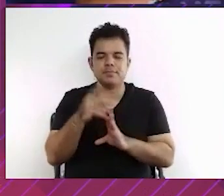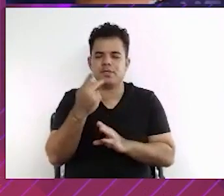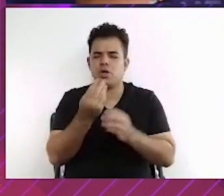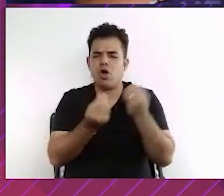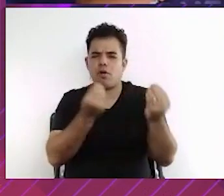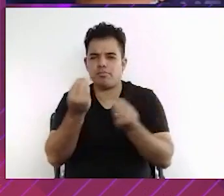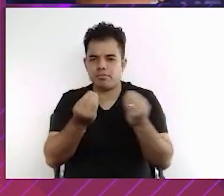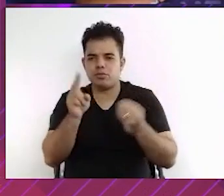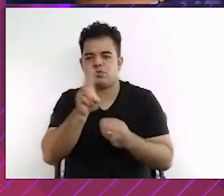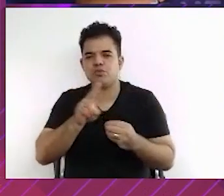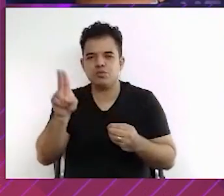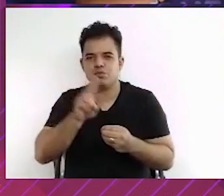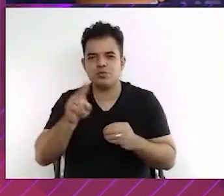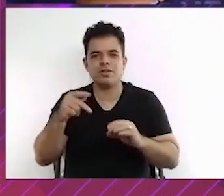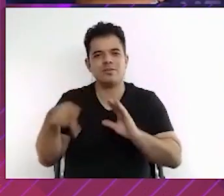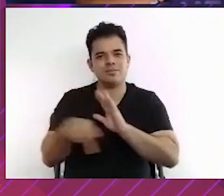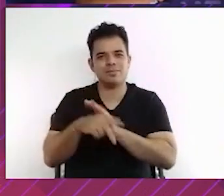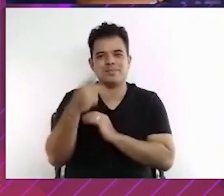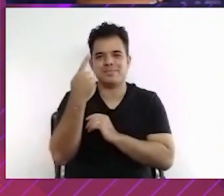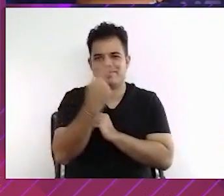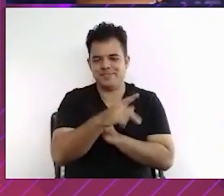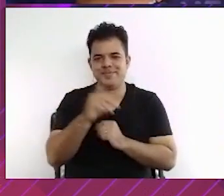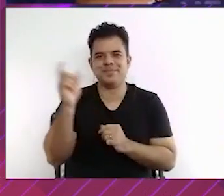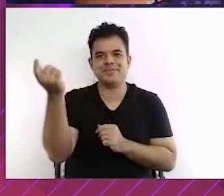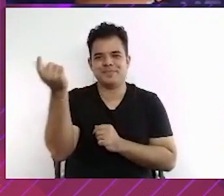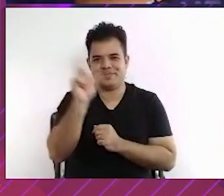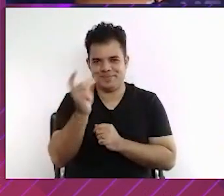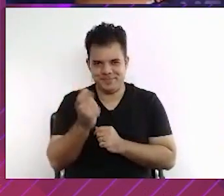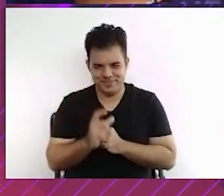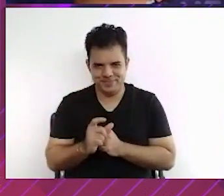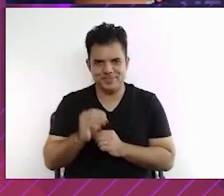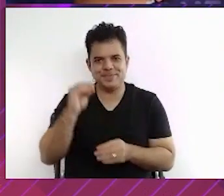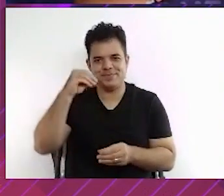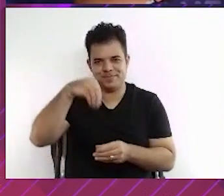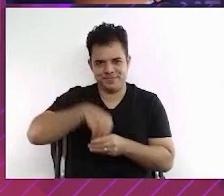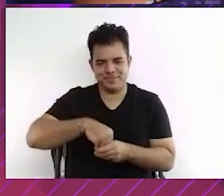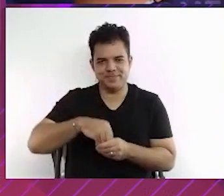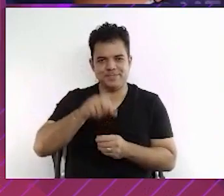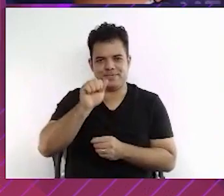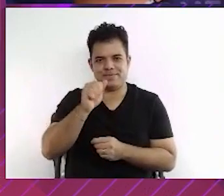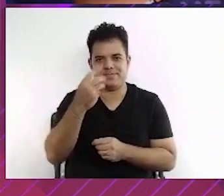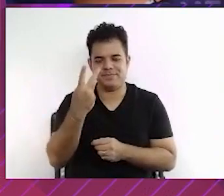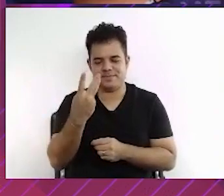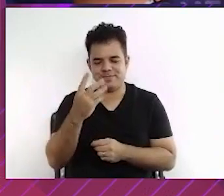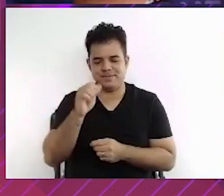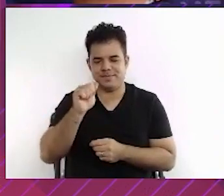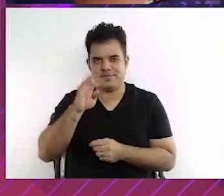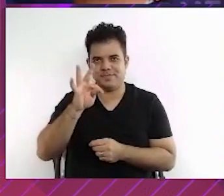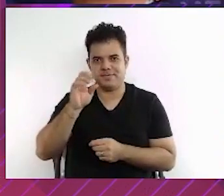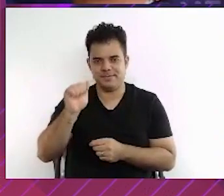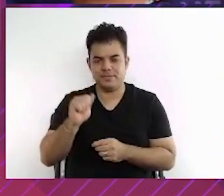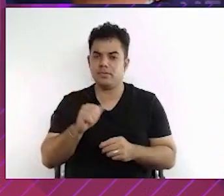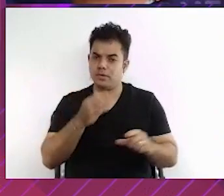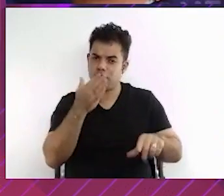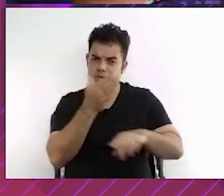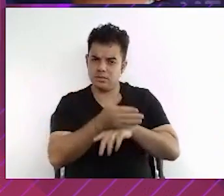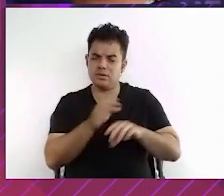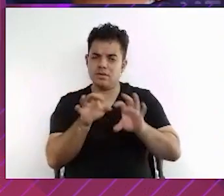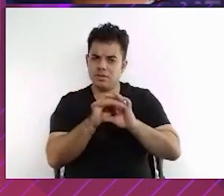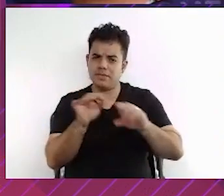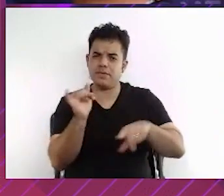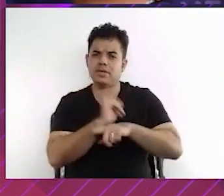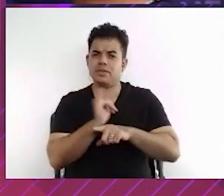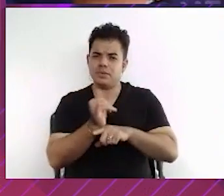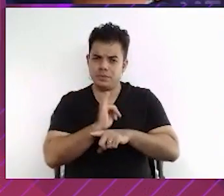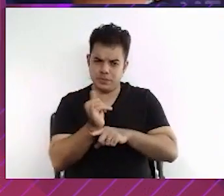utilizando o algoritmo DPR da AWS. Eu fiz para 3Data. Se vocês quiserem acessar depois, está lá disponível no YouTube.